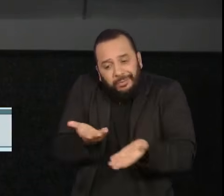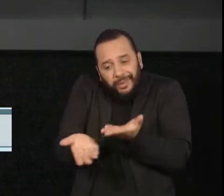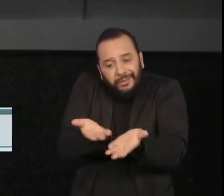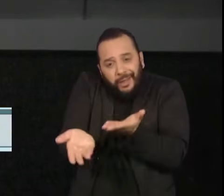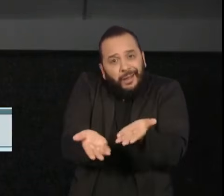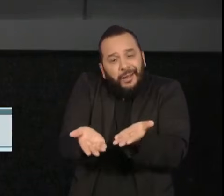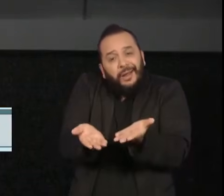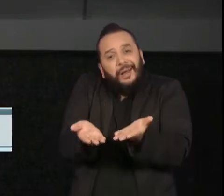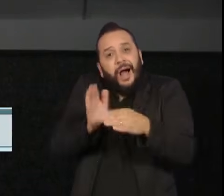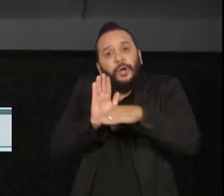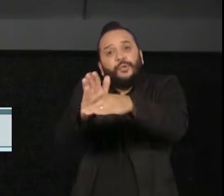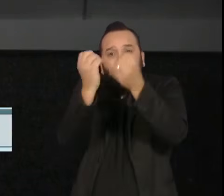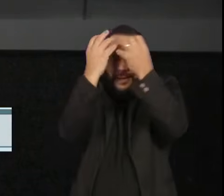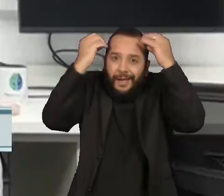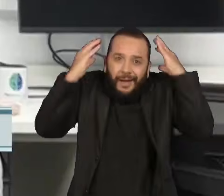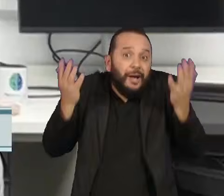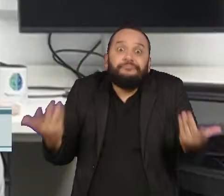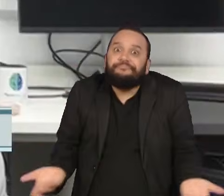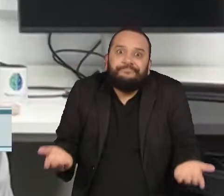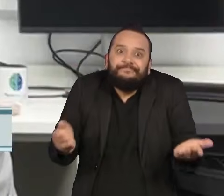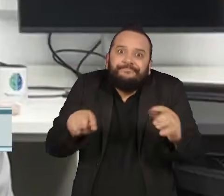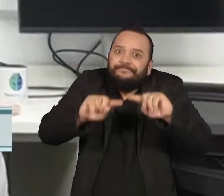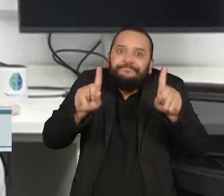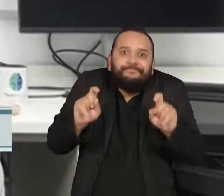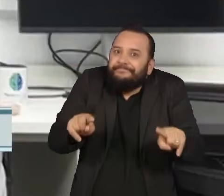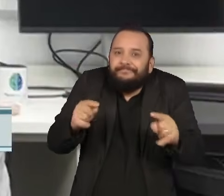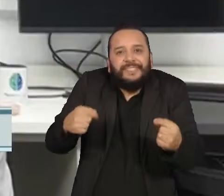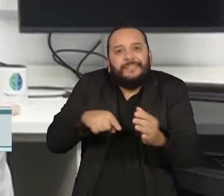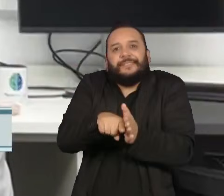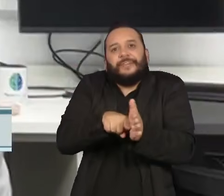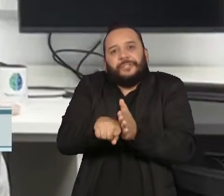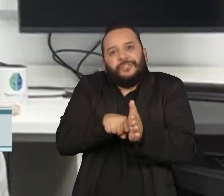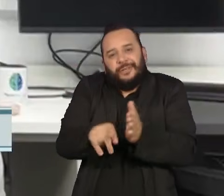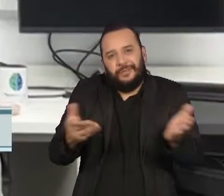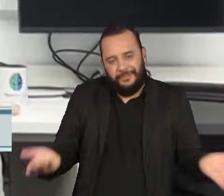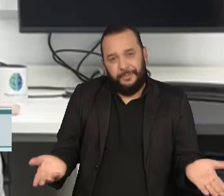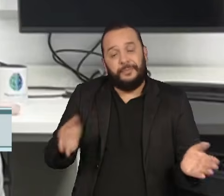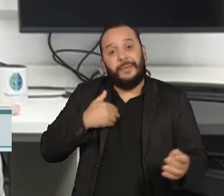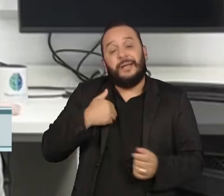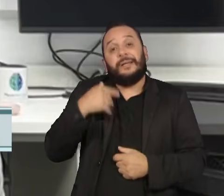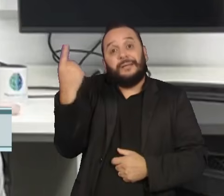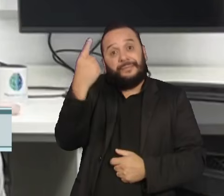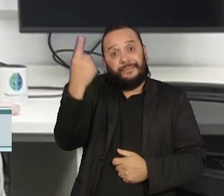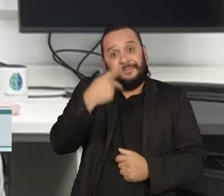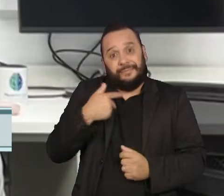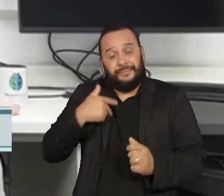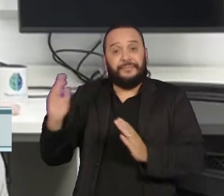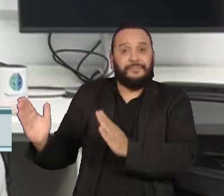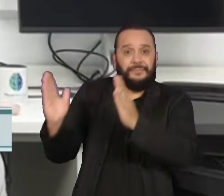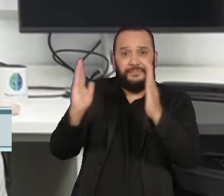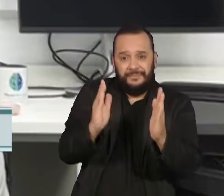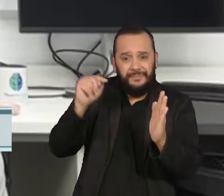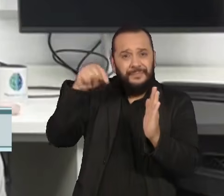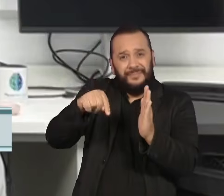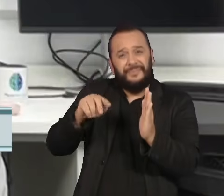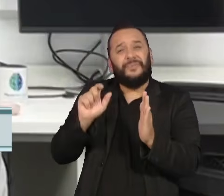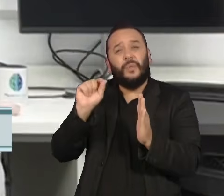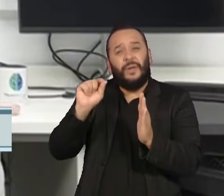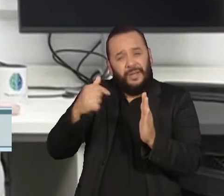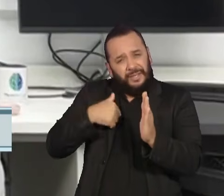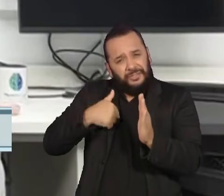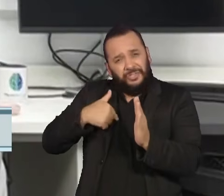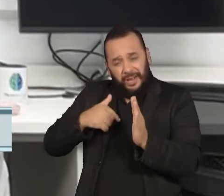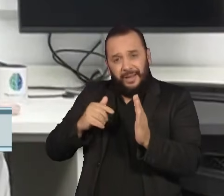em outros estudos. Então acho que a primeira grande etapa aqui foi mapear de forma bastante completa